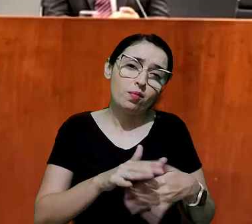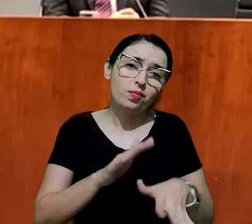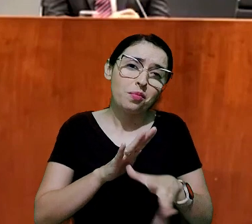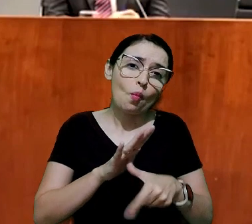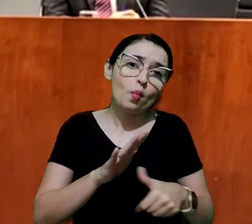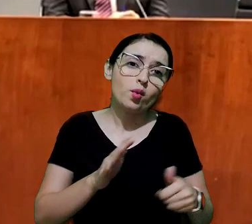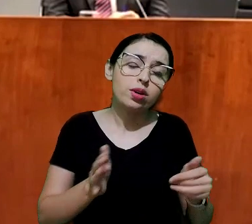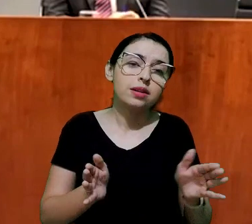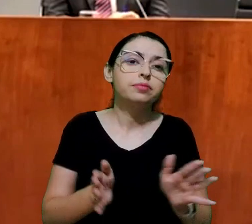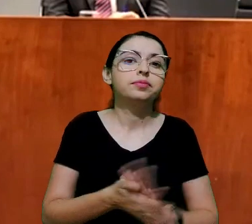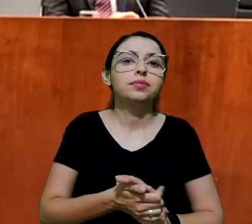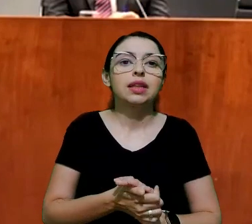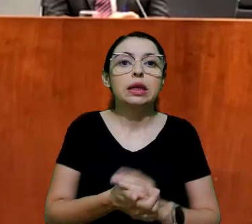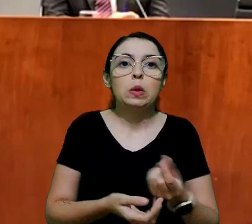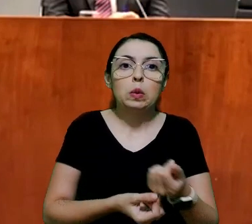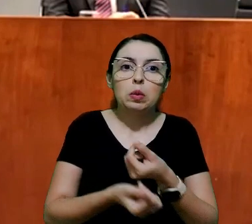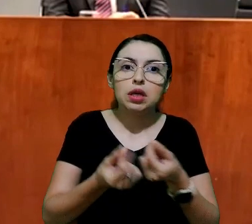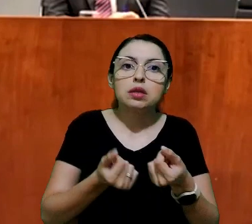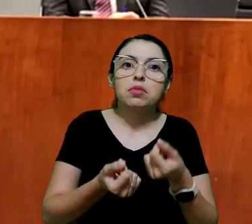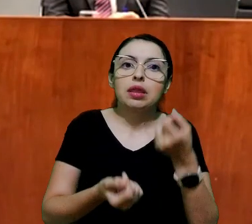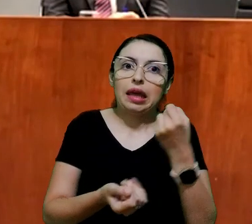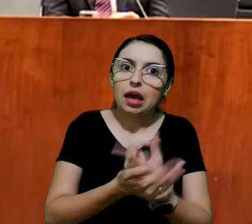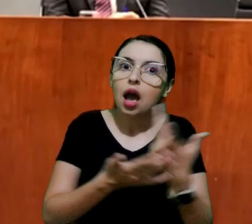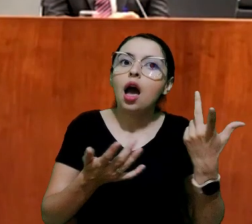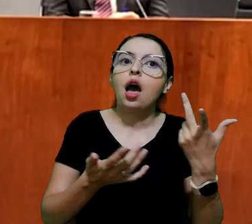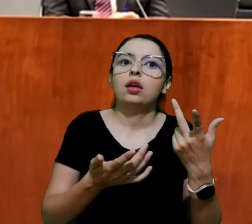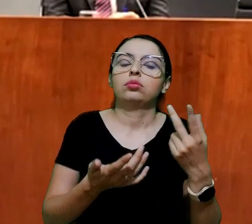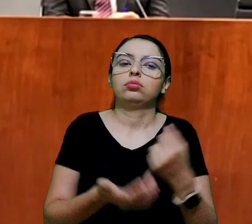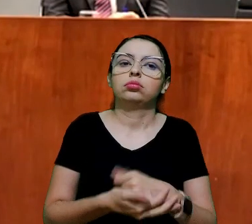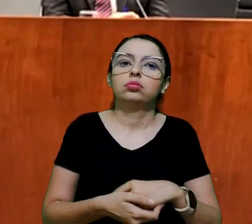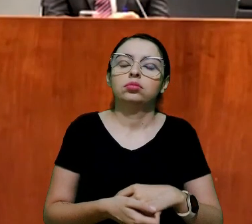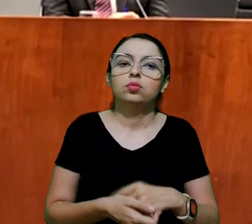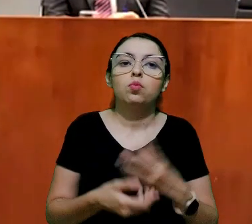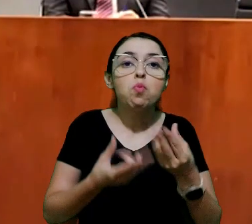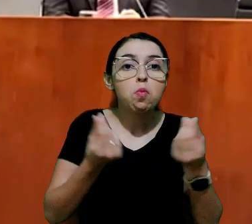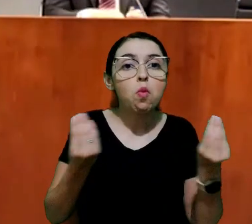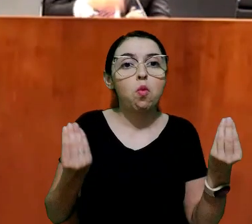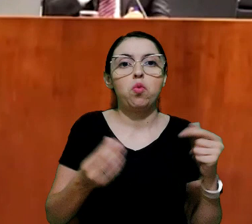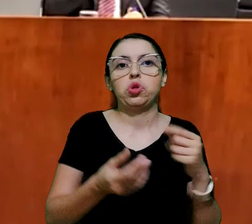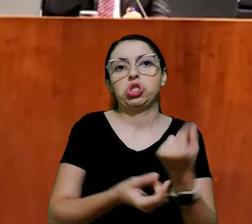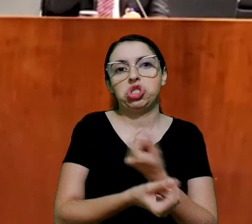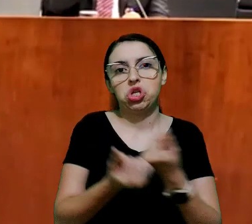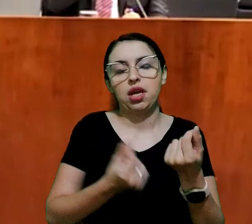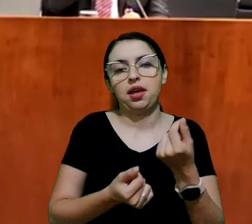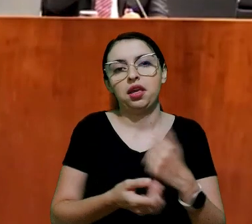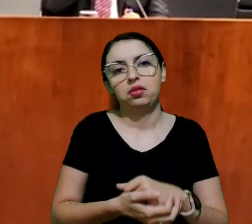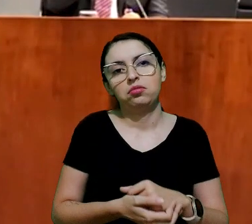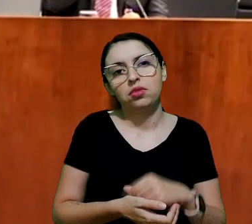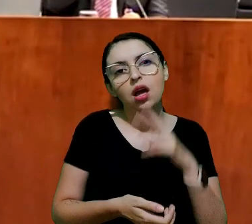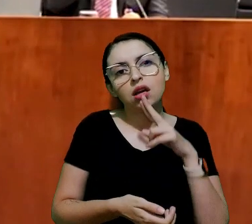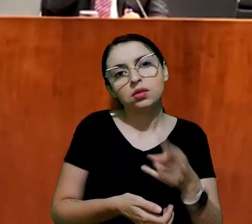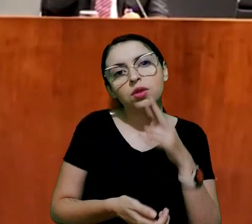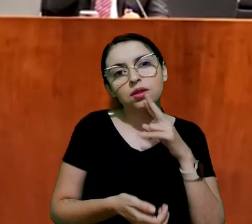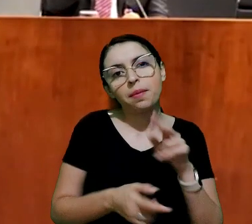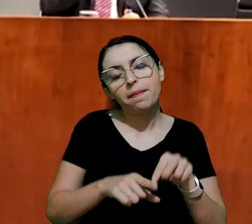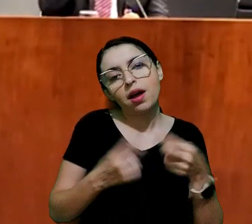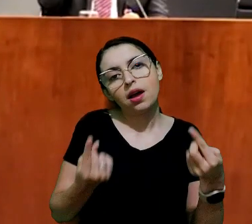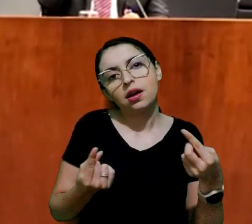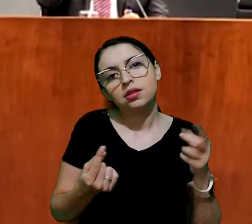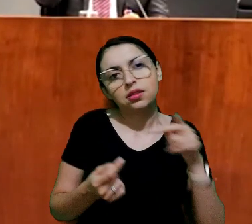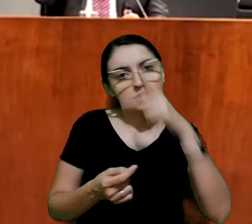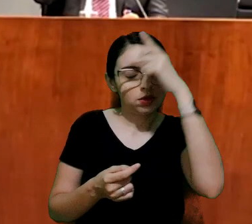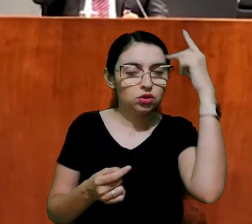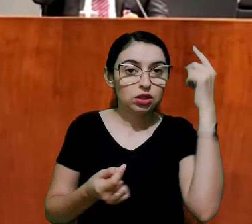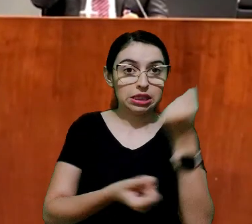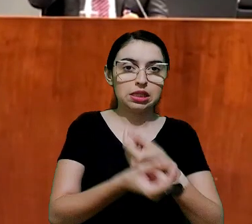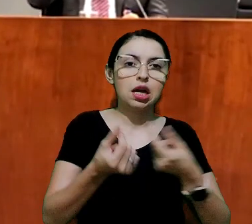caro. Esse é o motivo que eu sempre vi respondido. E entre as pessoas mais ricas, há